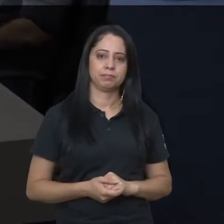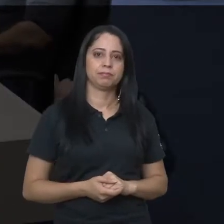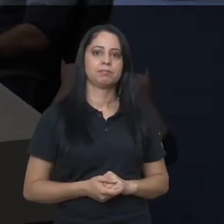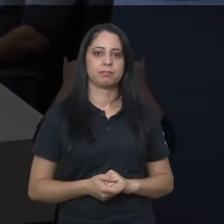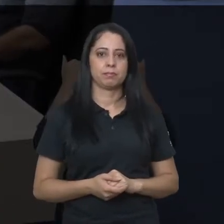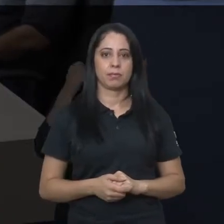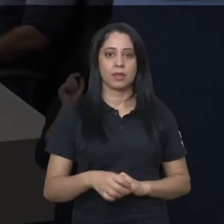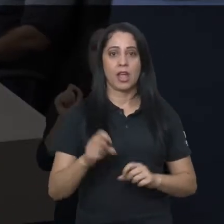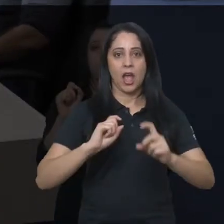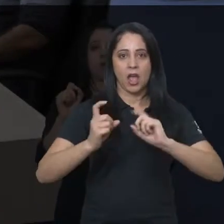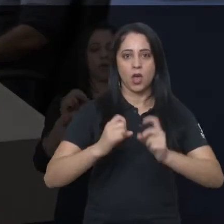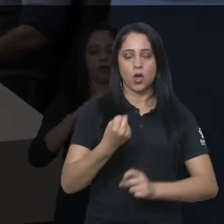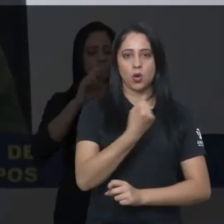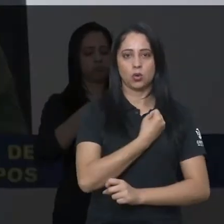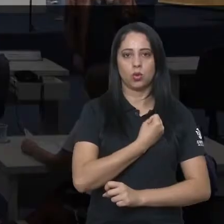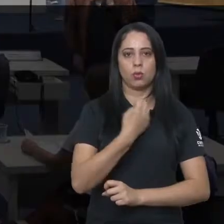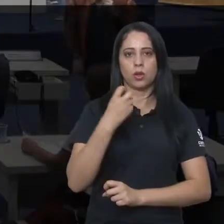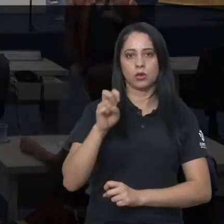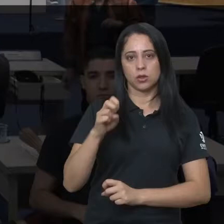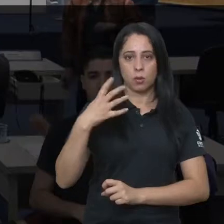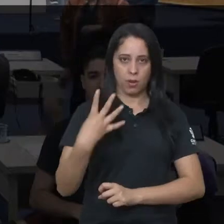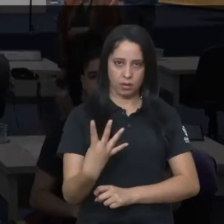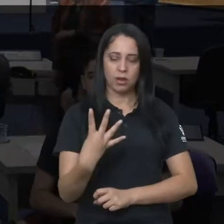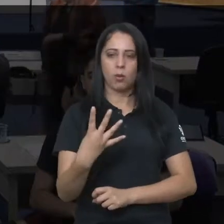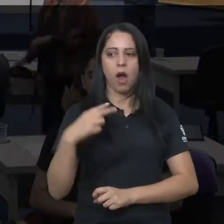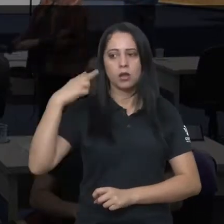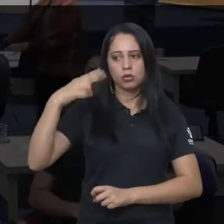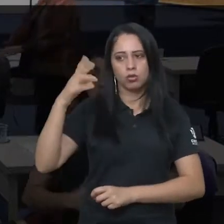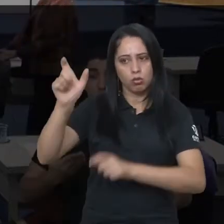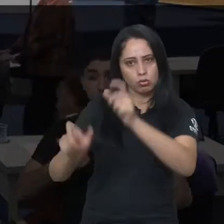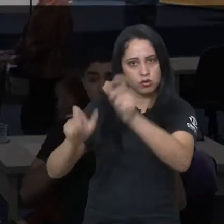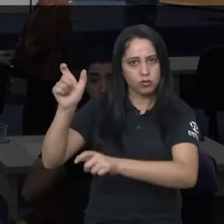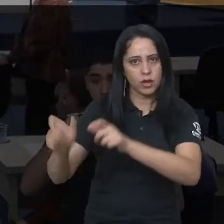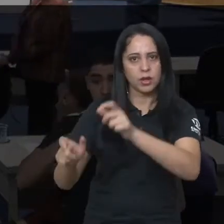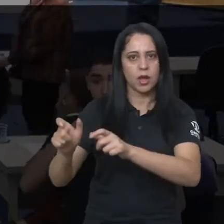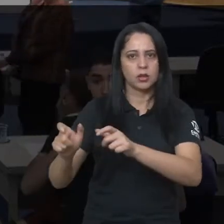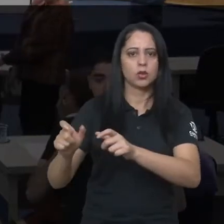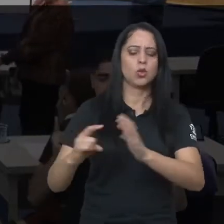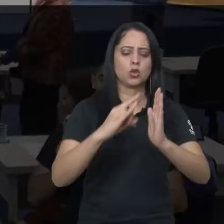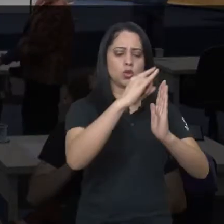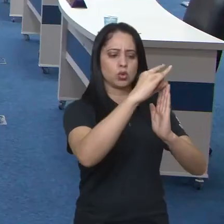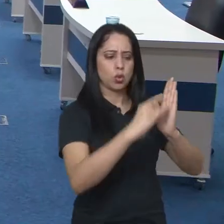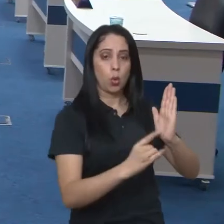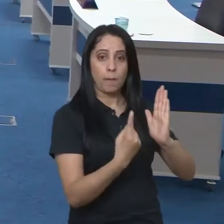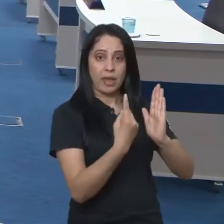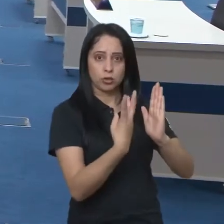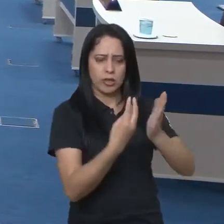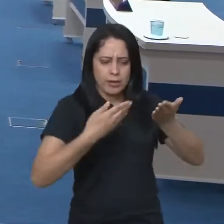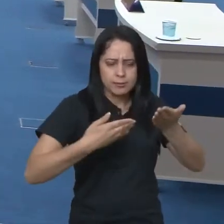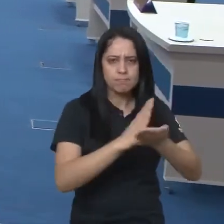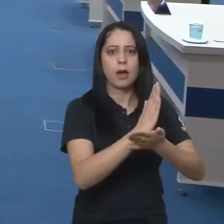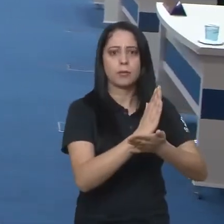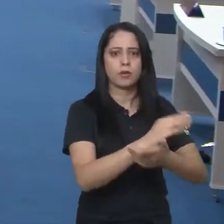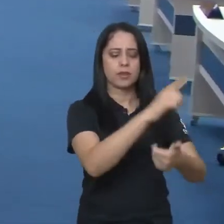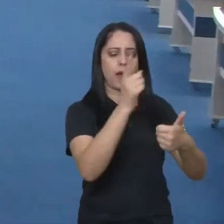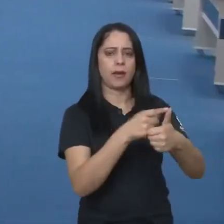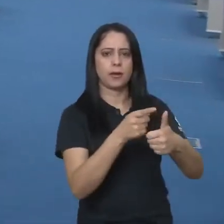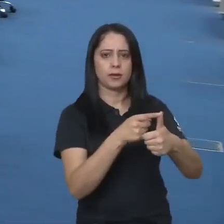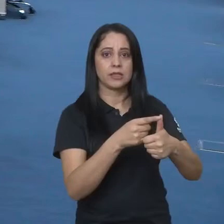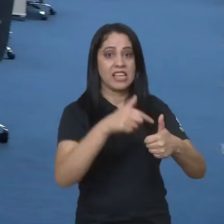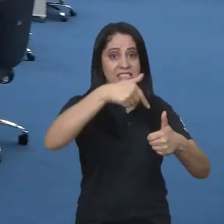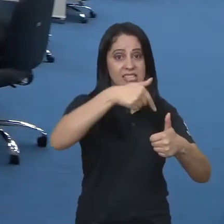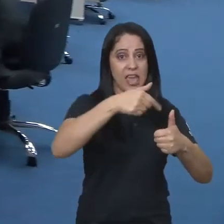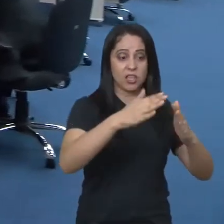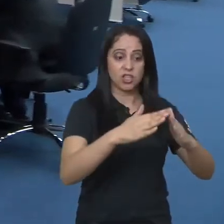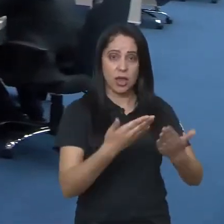Durante a 54ª sessão do ano, os vereadores aprovaram por unanimidade 13 documentos,